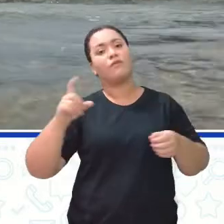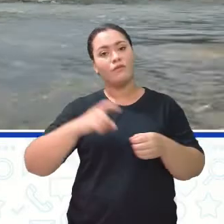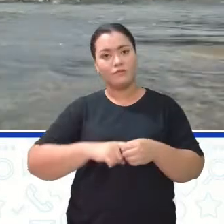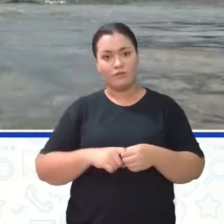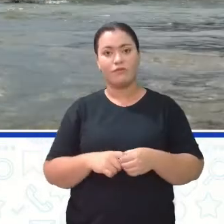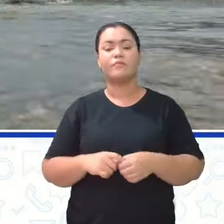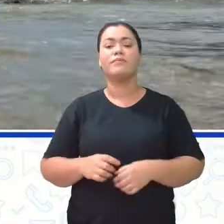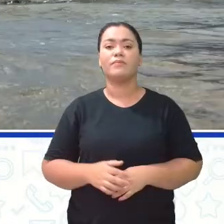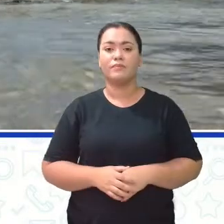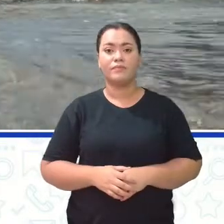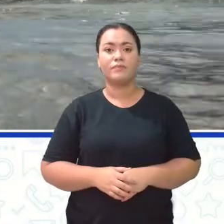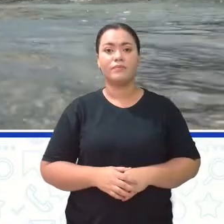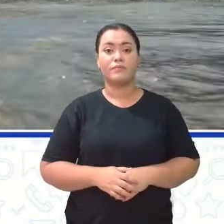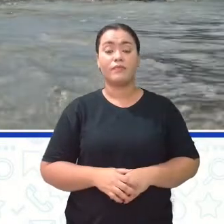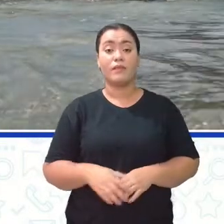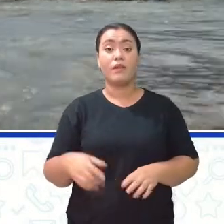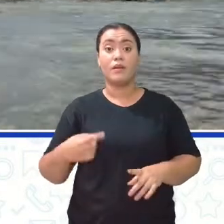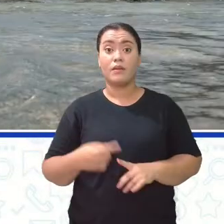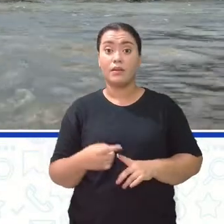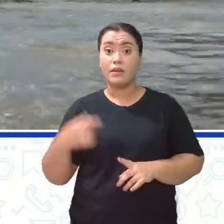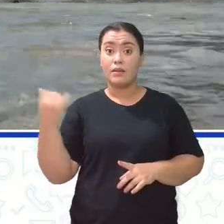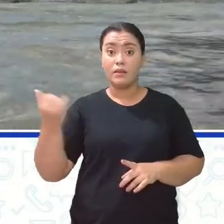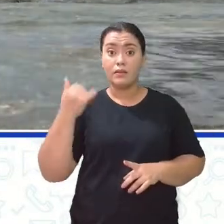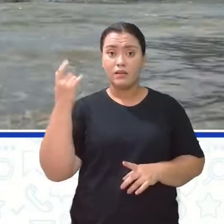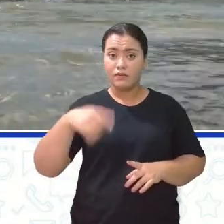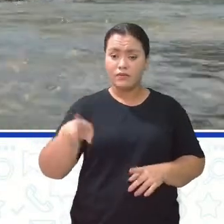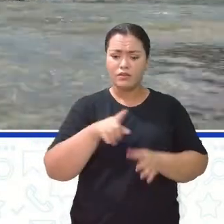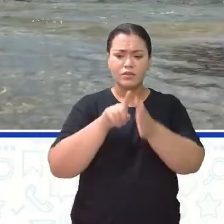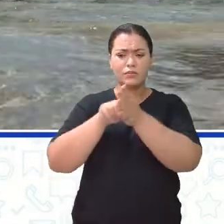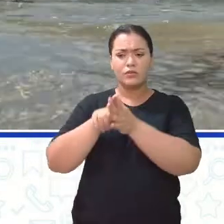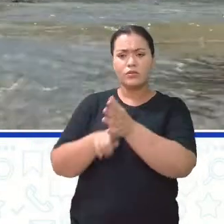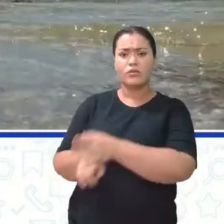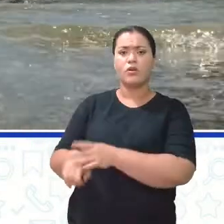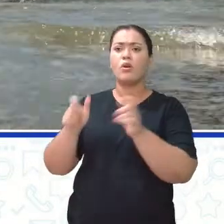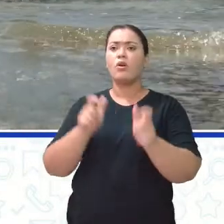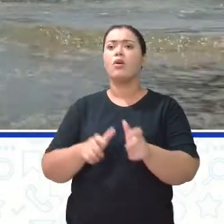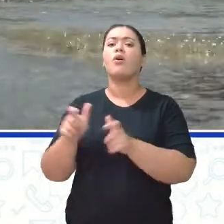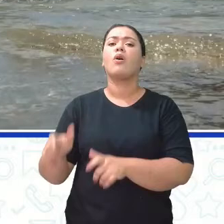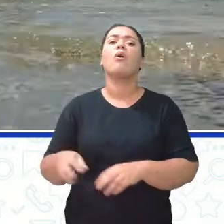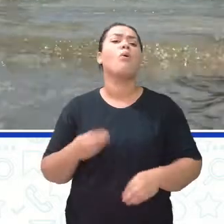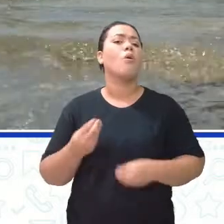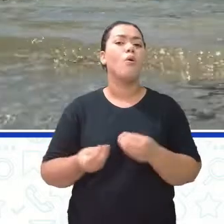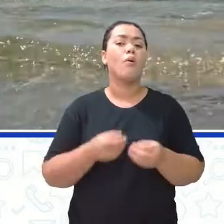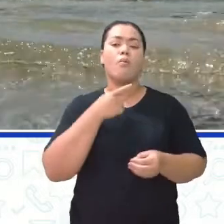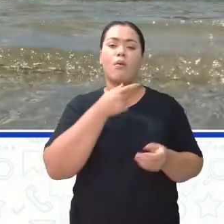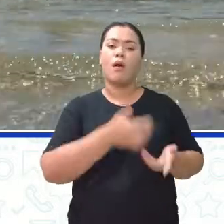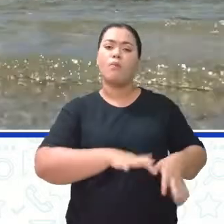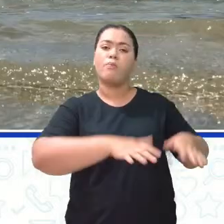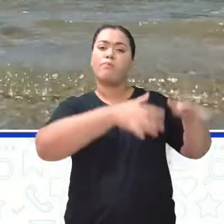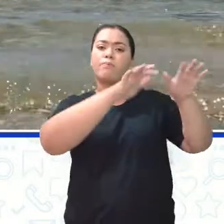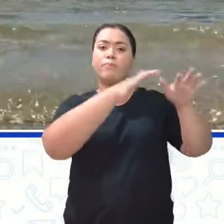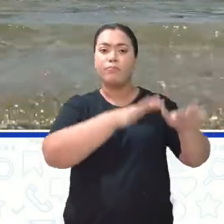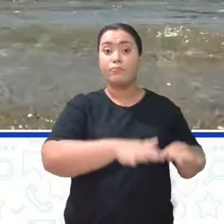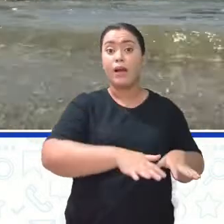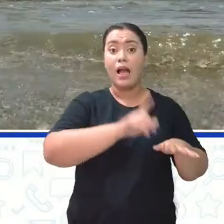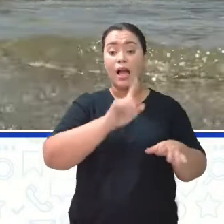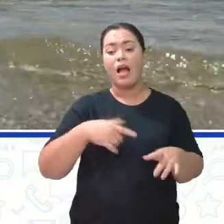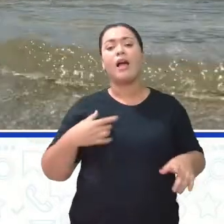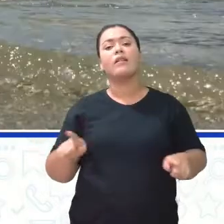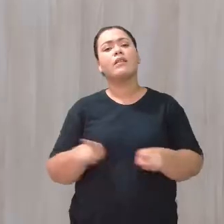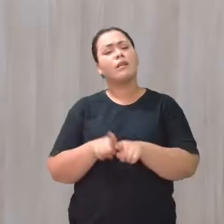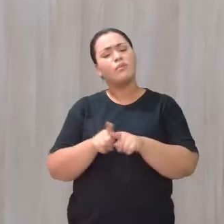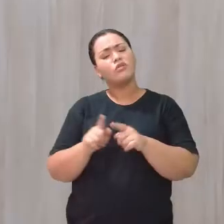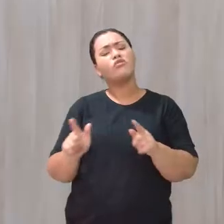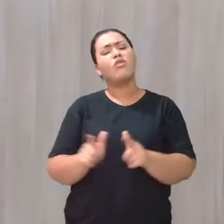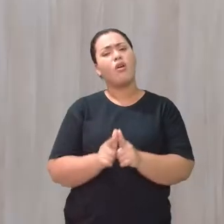que você está. Por isso que é importante você pesquisar os locais, como estão as marés naquele momento. Os jornais escritos,